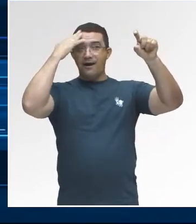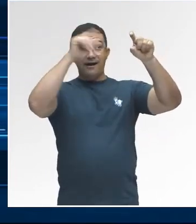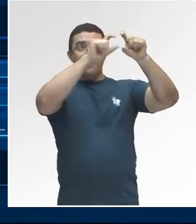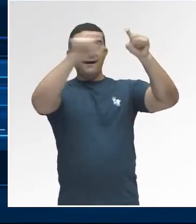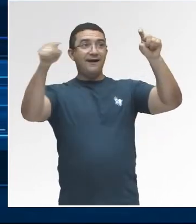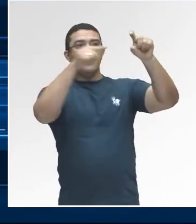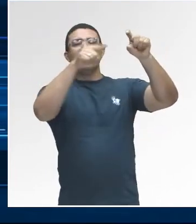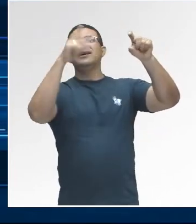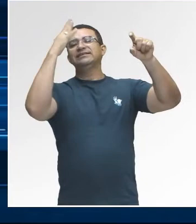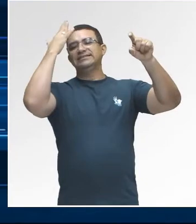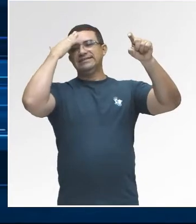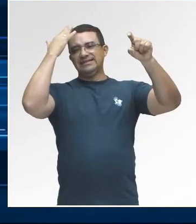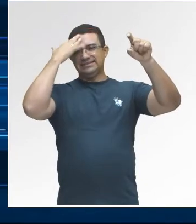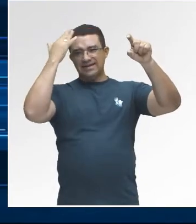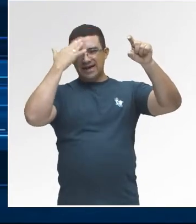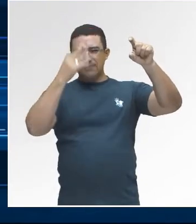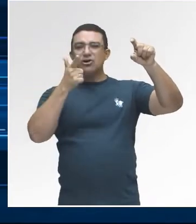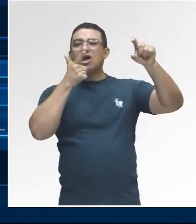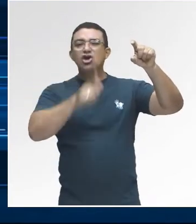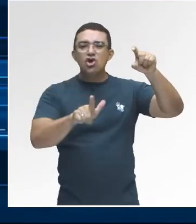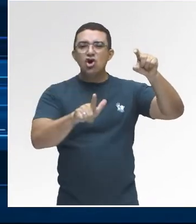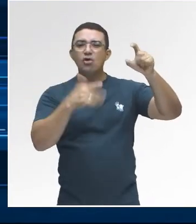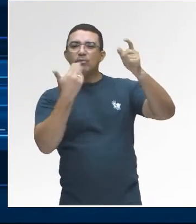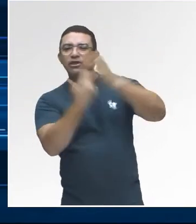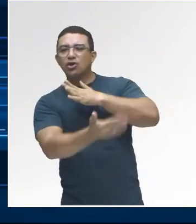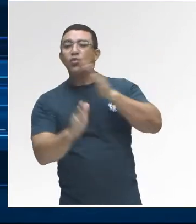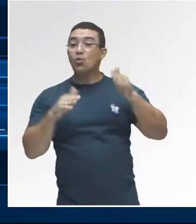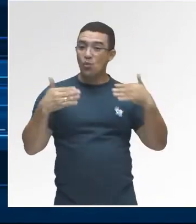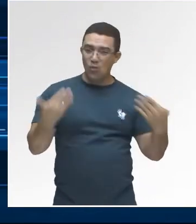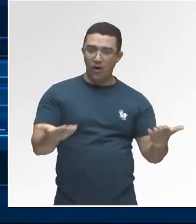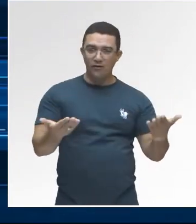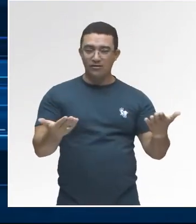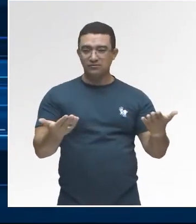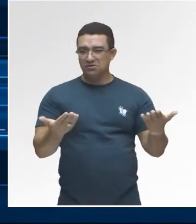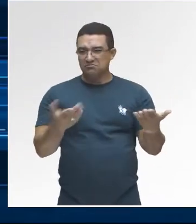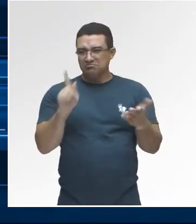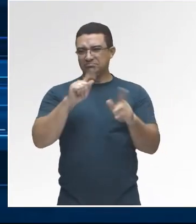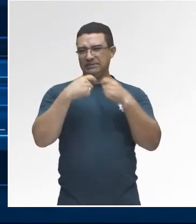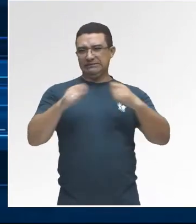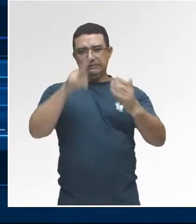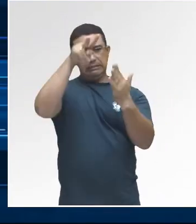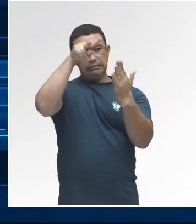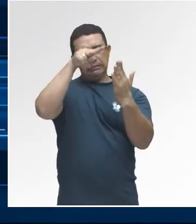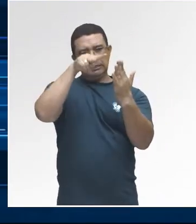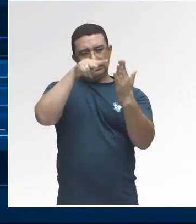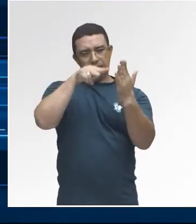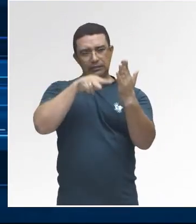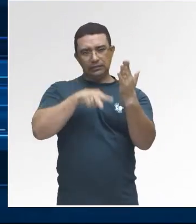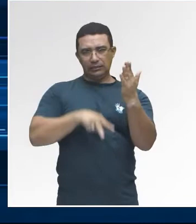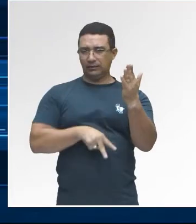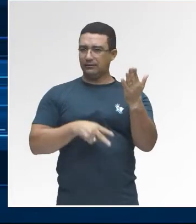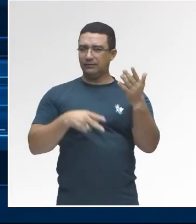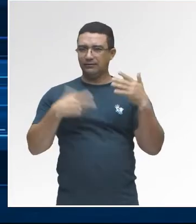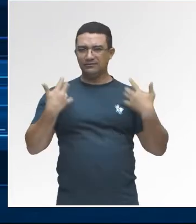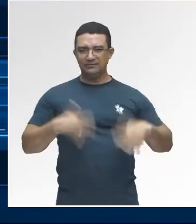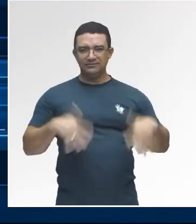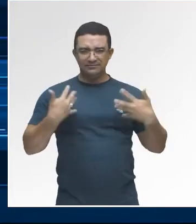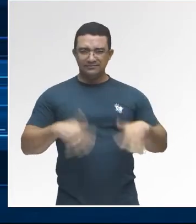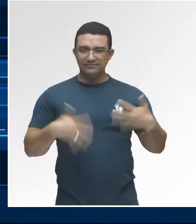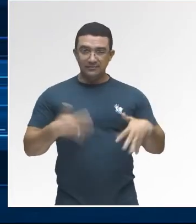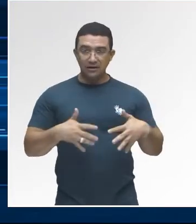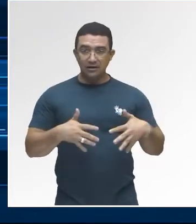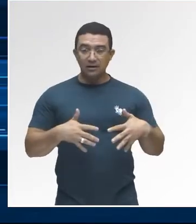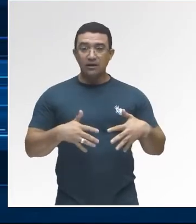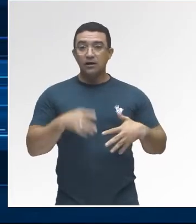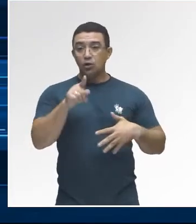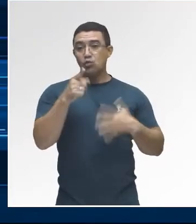o olho lá naquela informação, pronto. Acabou a sua leitura. Então, essa foi a sua intenção de leitura? Você só queria